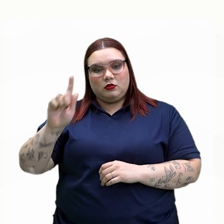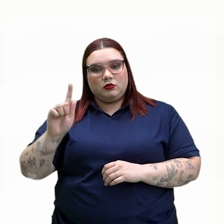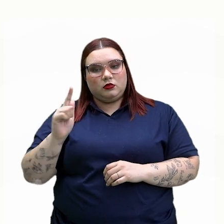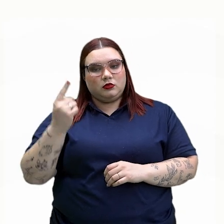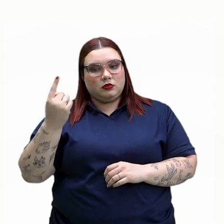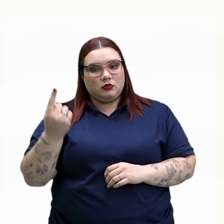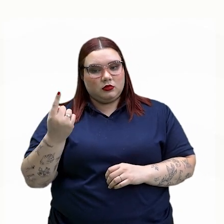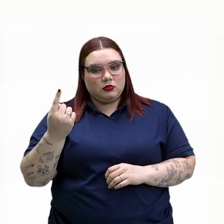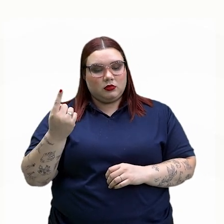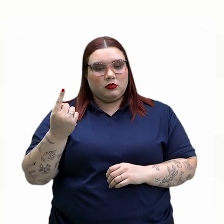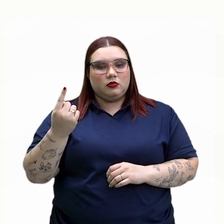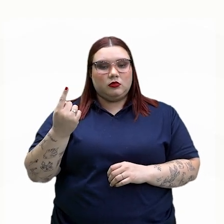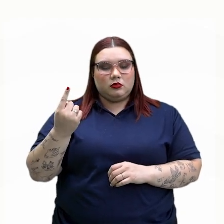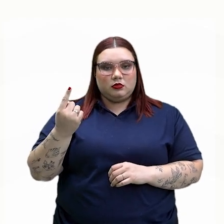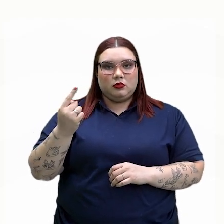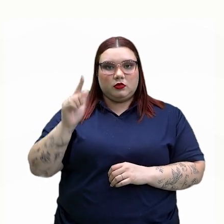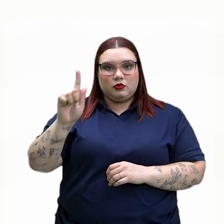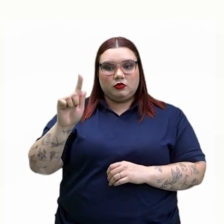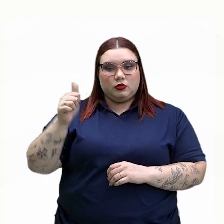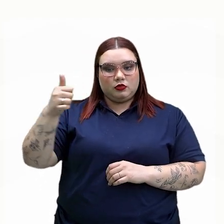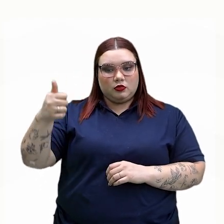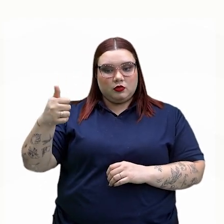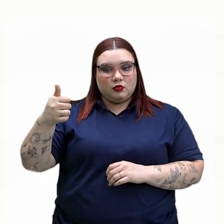notas estão aqui no nosso